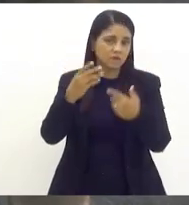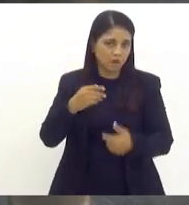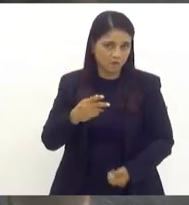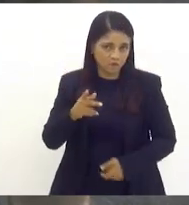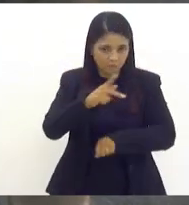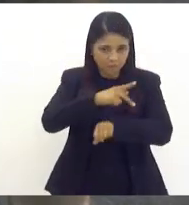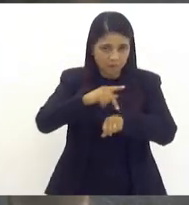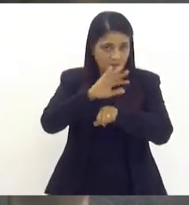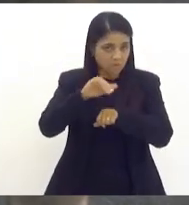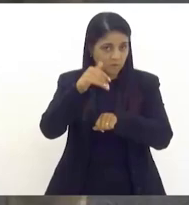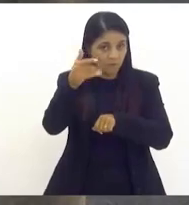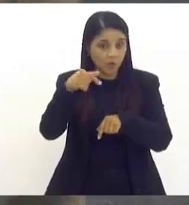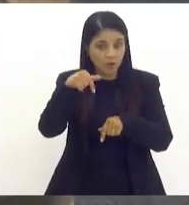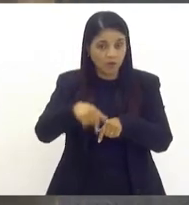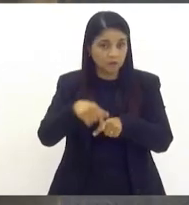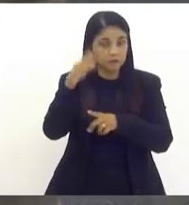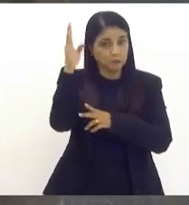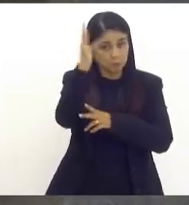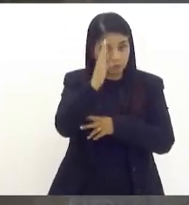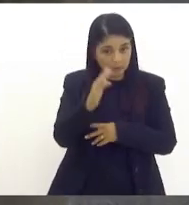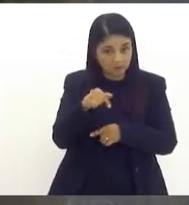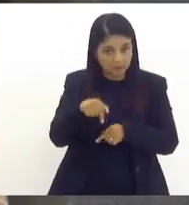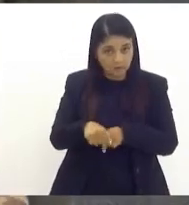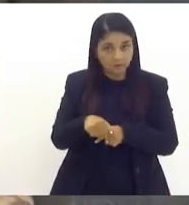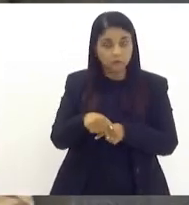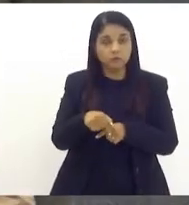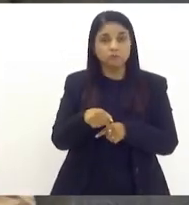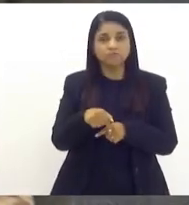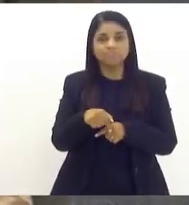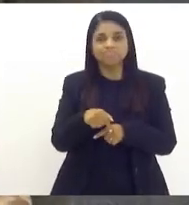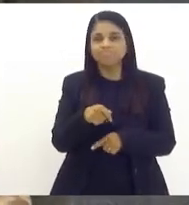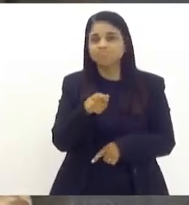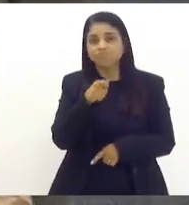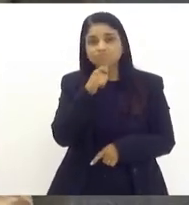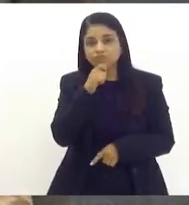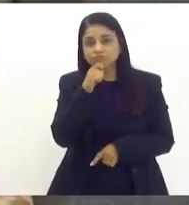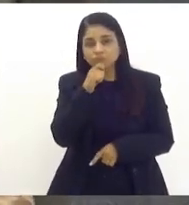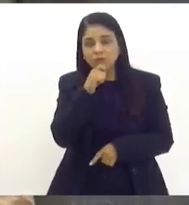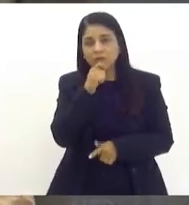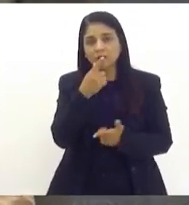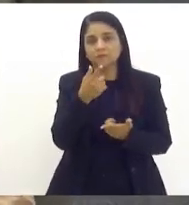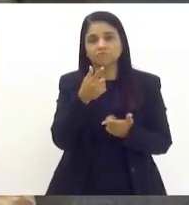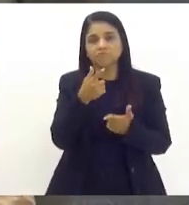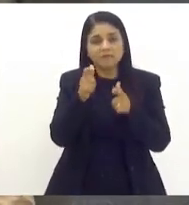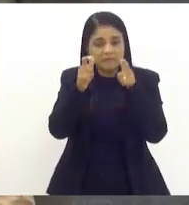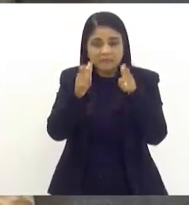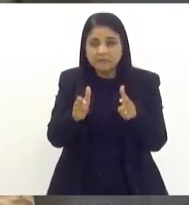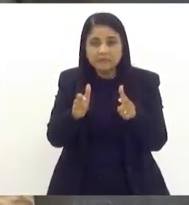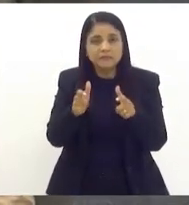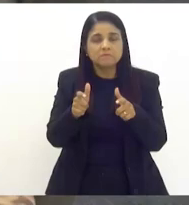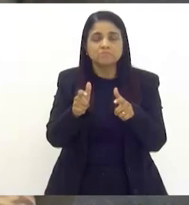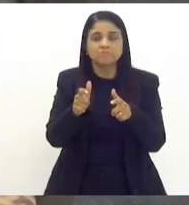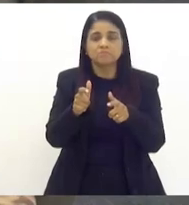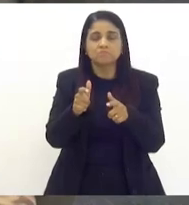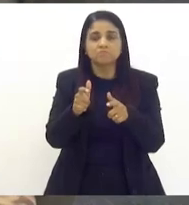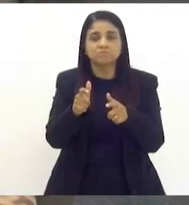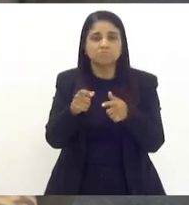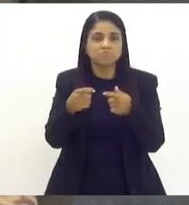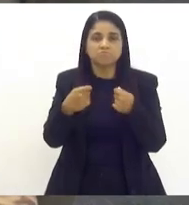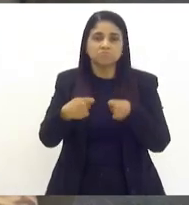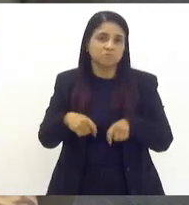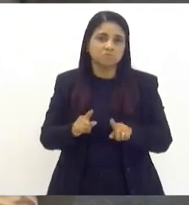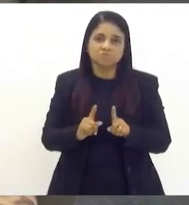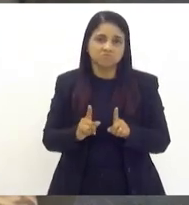no Brasil quando são lançados nacionalmente não tem o espaço que merece nas salas de cinema e